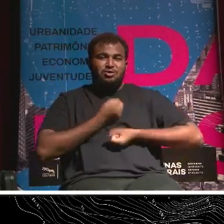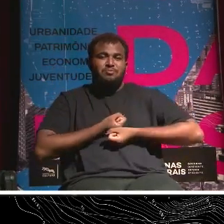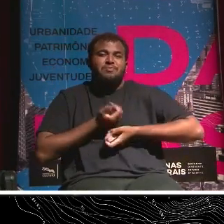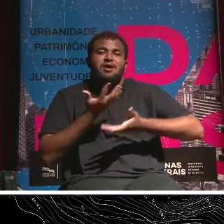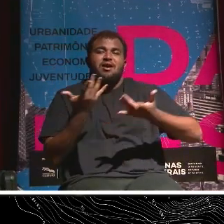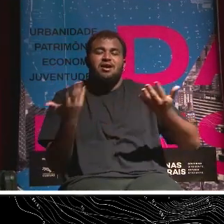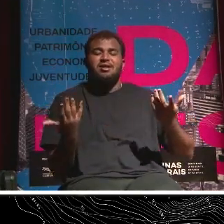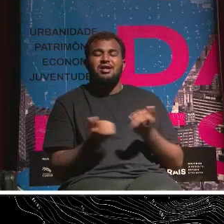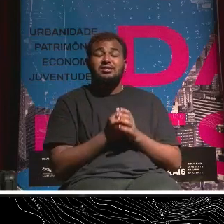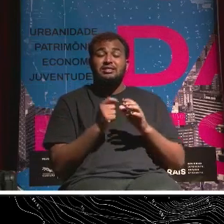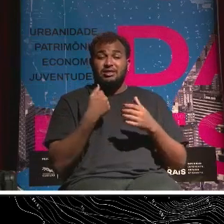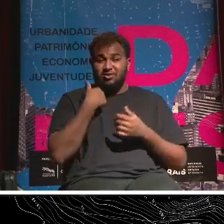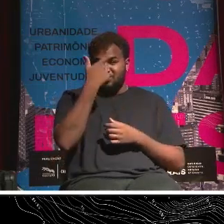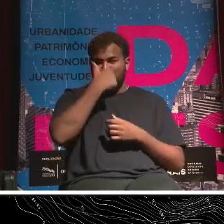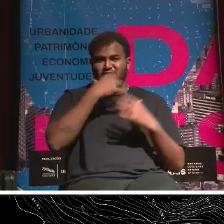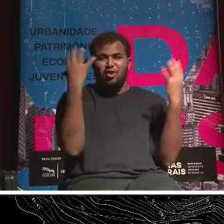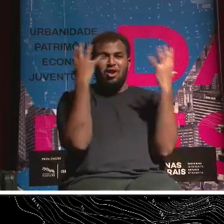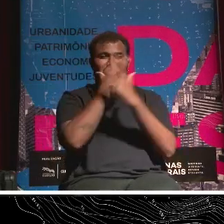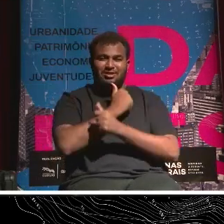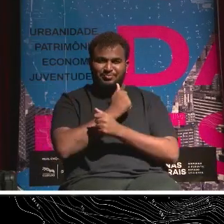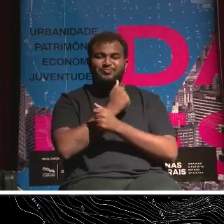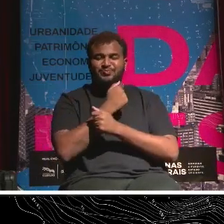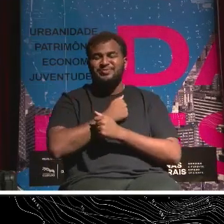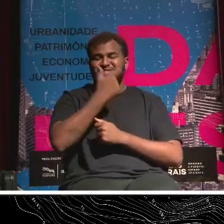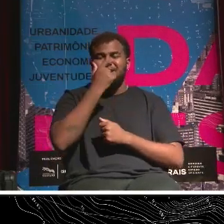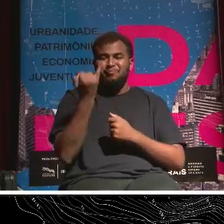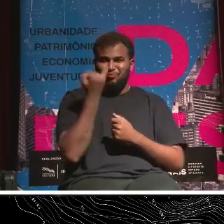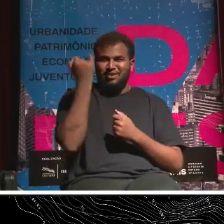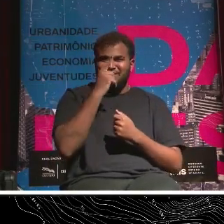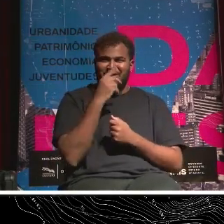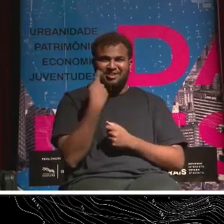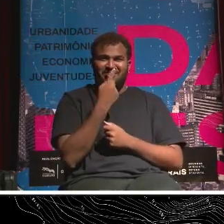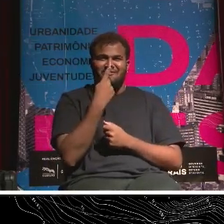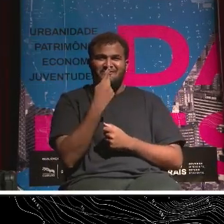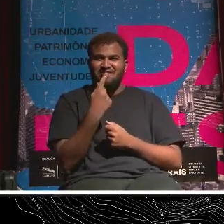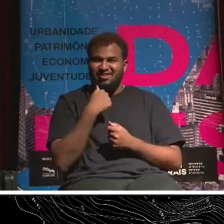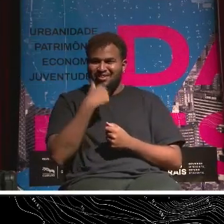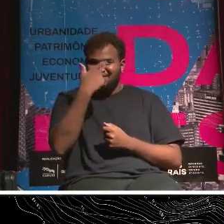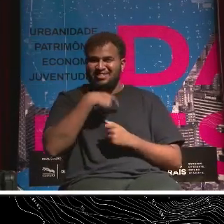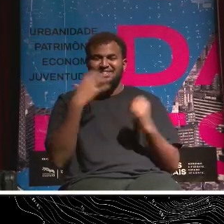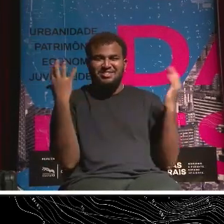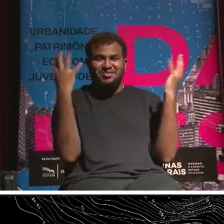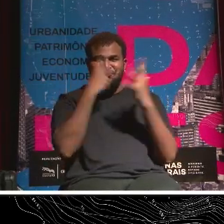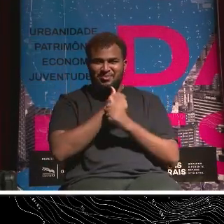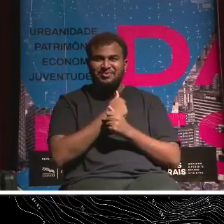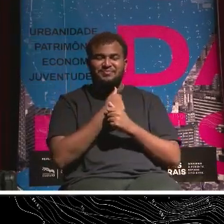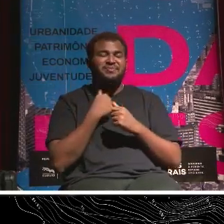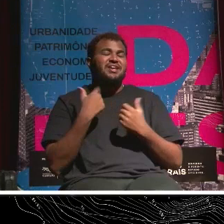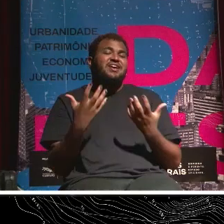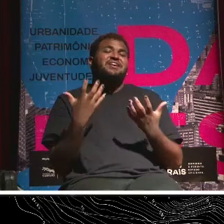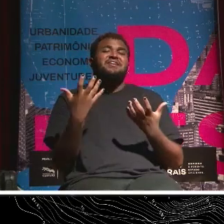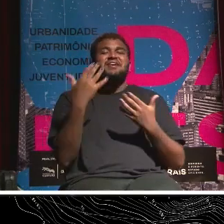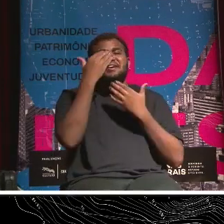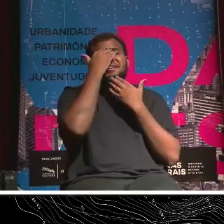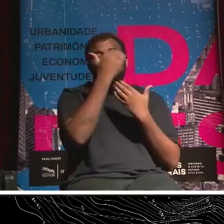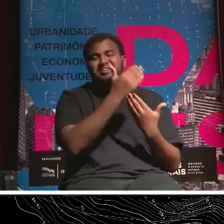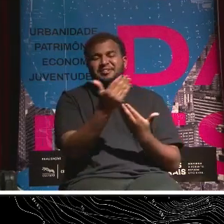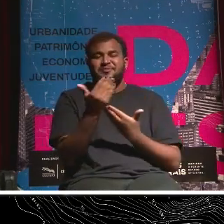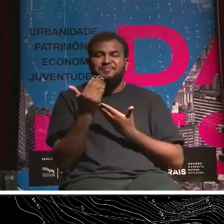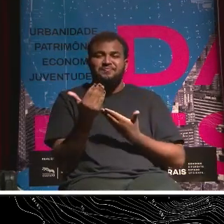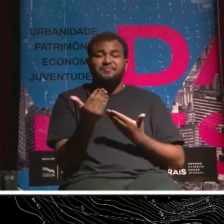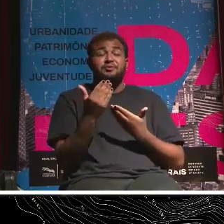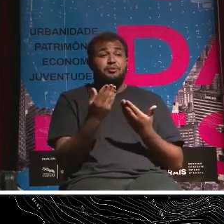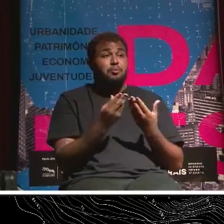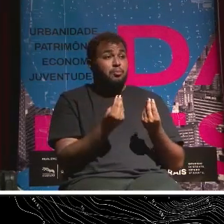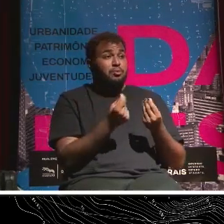né? E eu sou bonita, porque é muito importante a gente falar que a gente é bonita, né? Eu queria agradecer